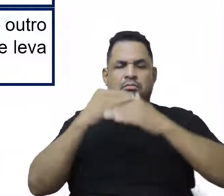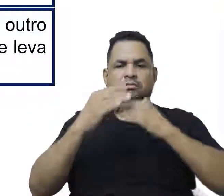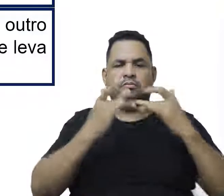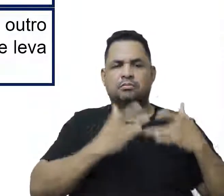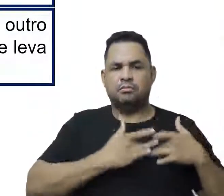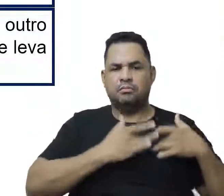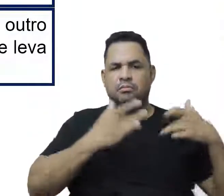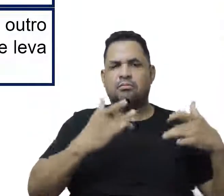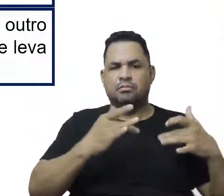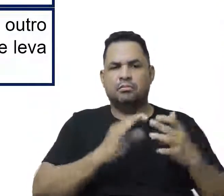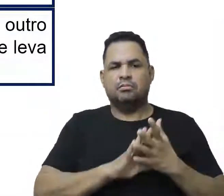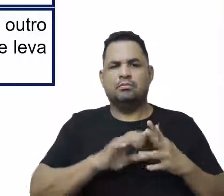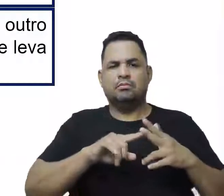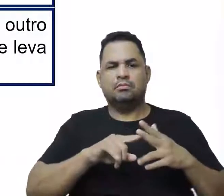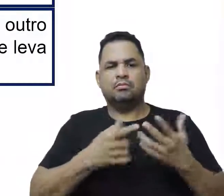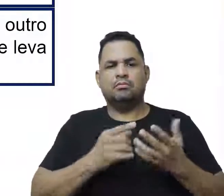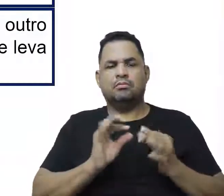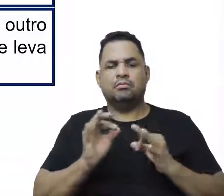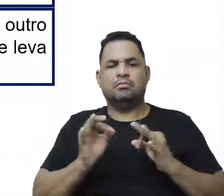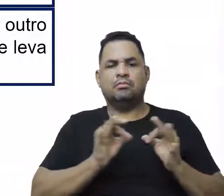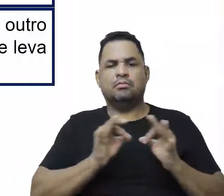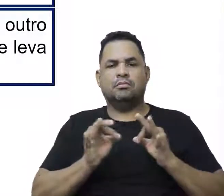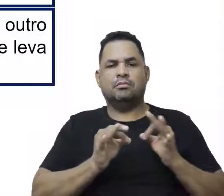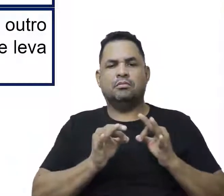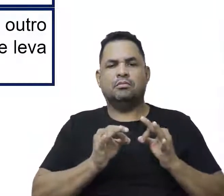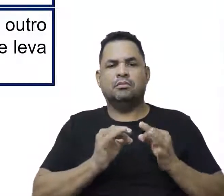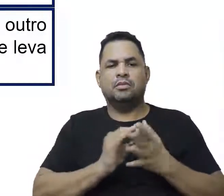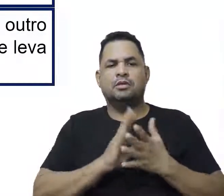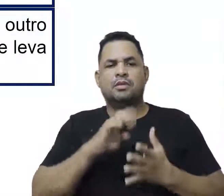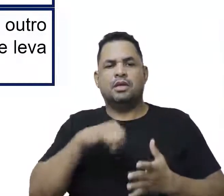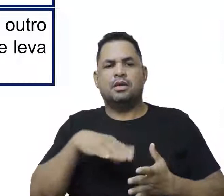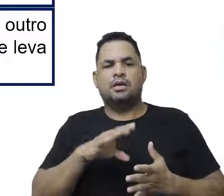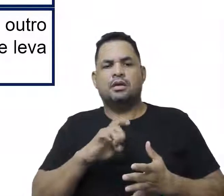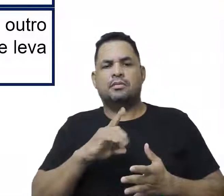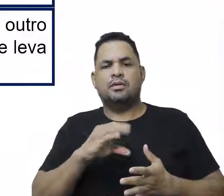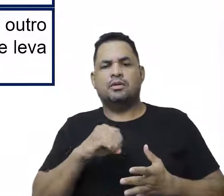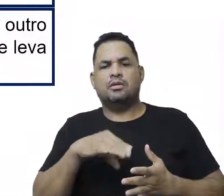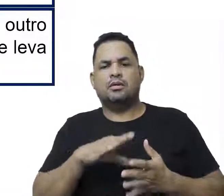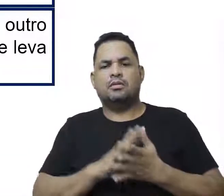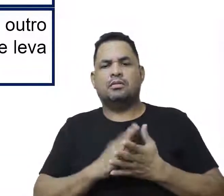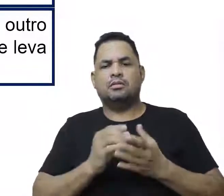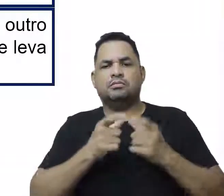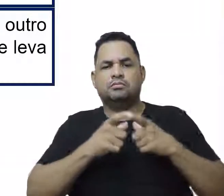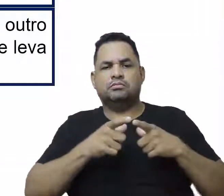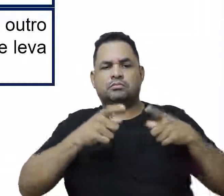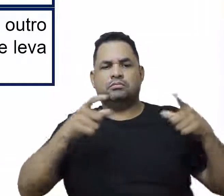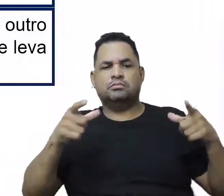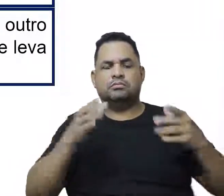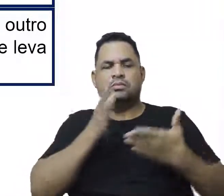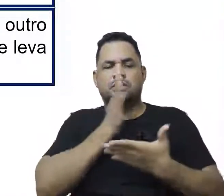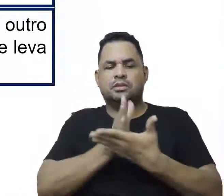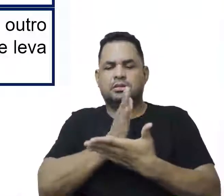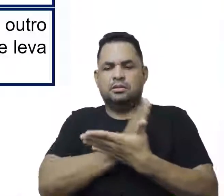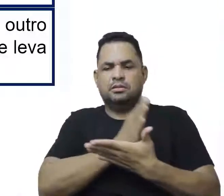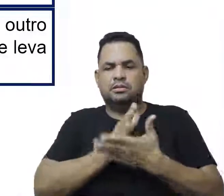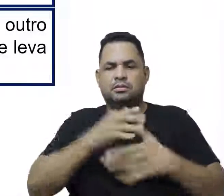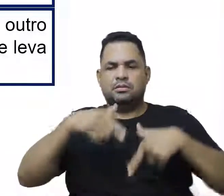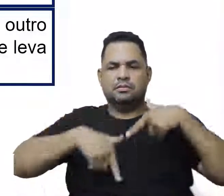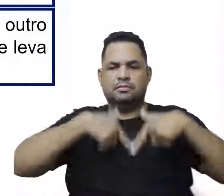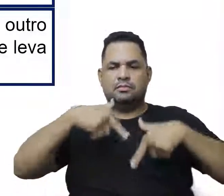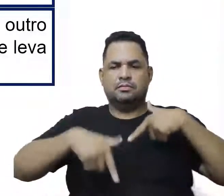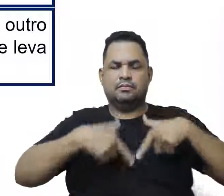da solidariedade mecânica para orgânica por causa da crescente divisão do trabalho bom